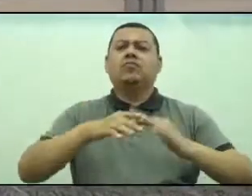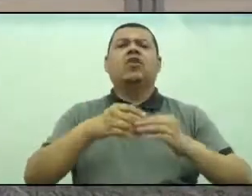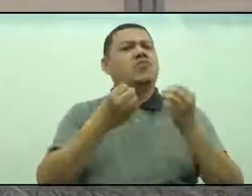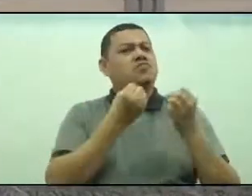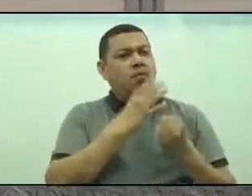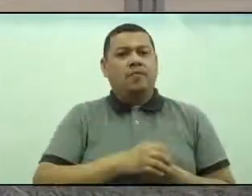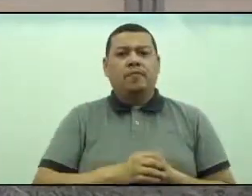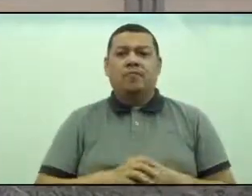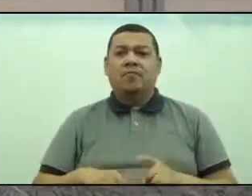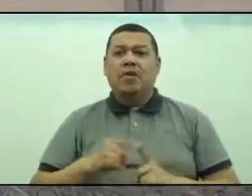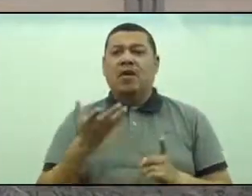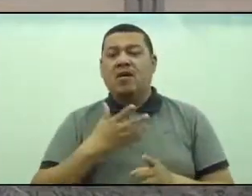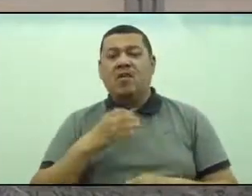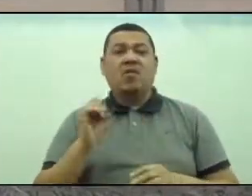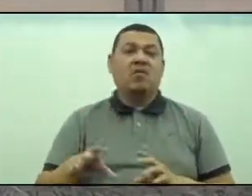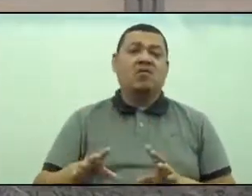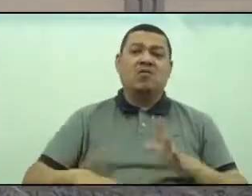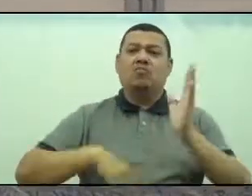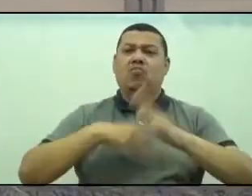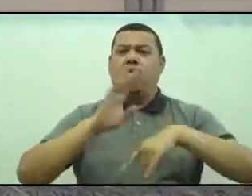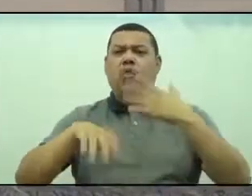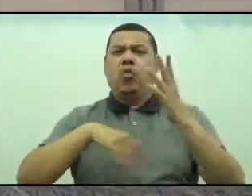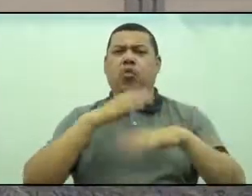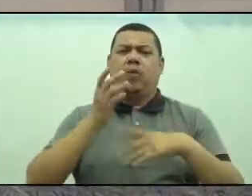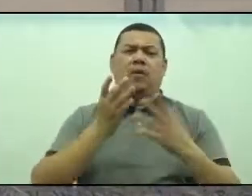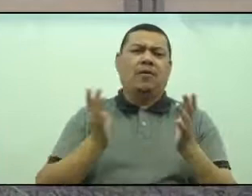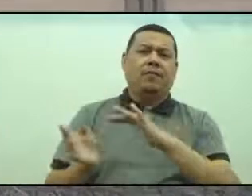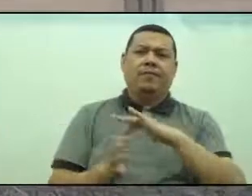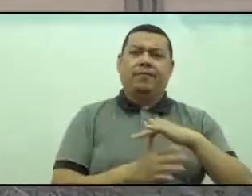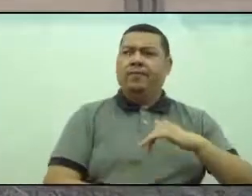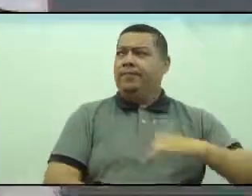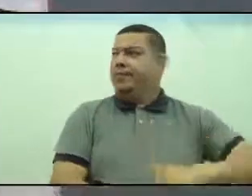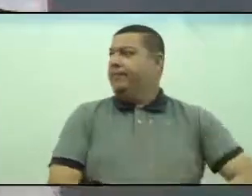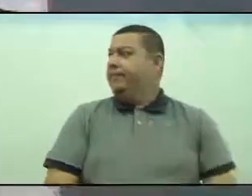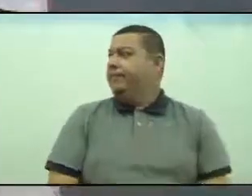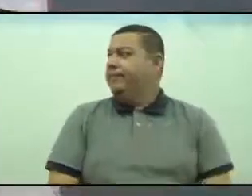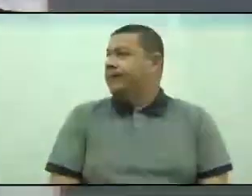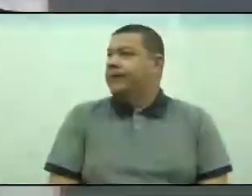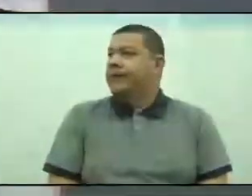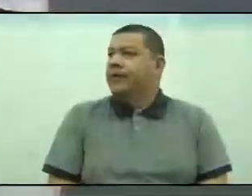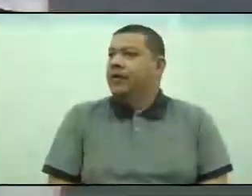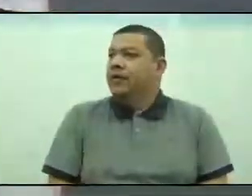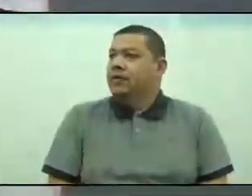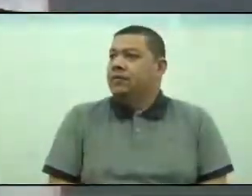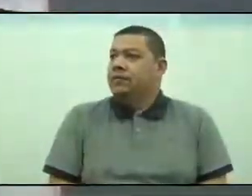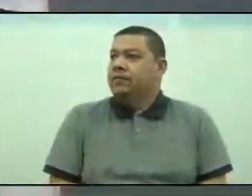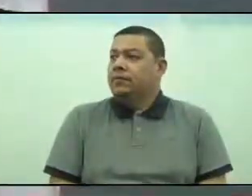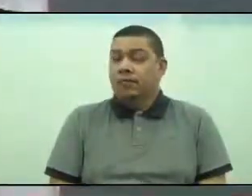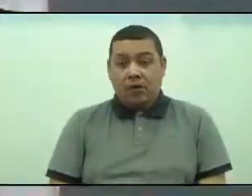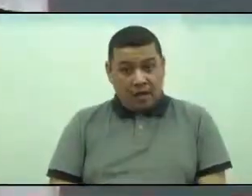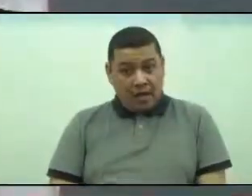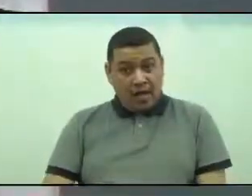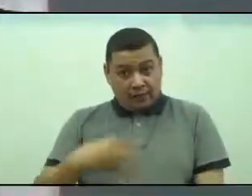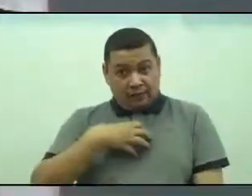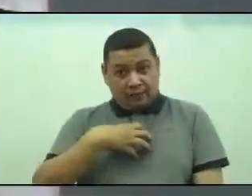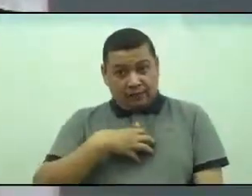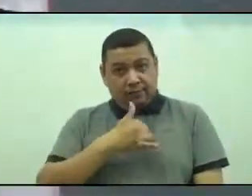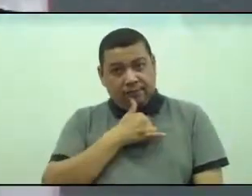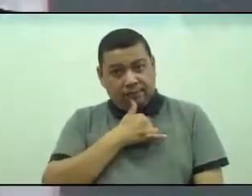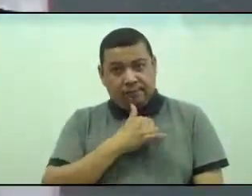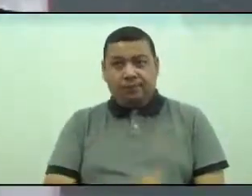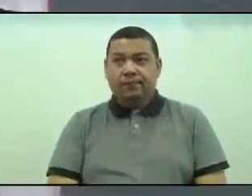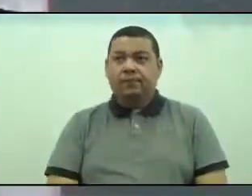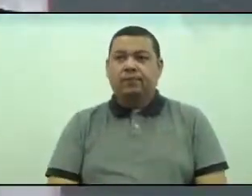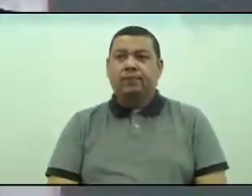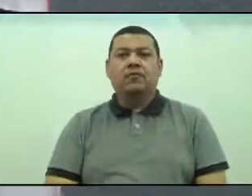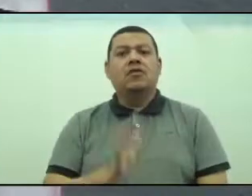só vai ter essa desordem ali nesse euro. Obrigado. O que me deixa triste é, eu já